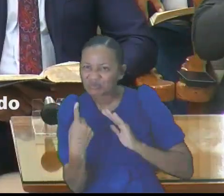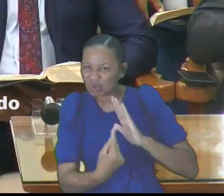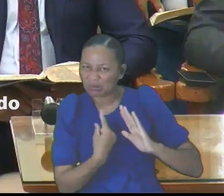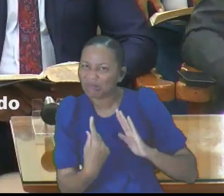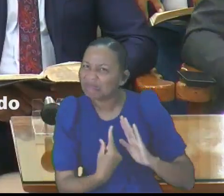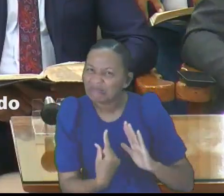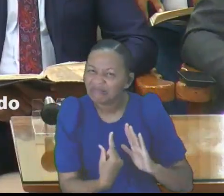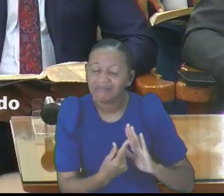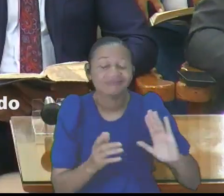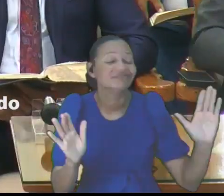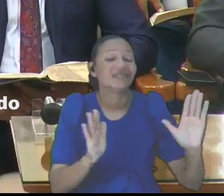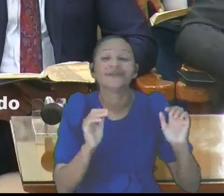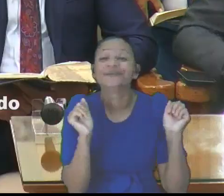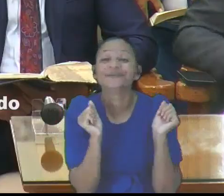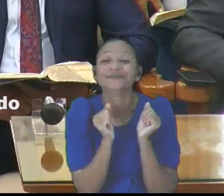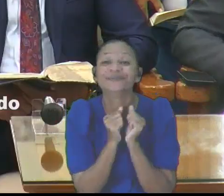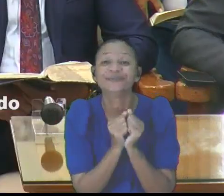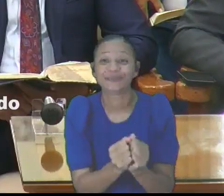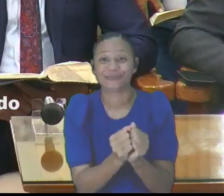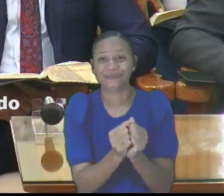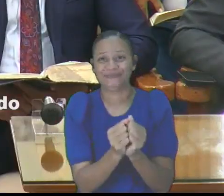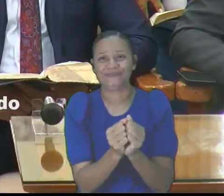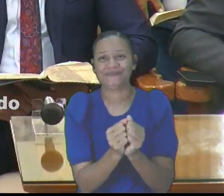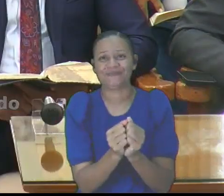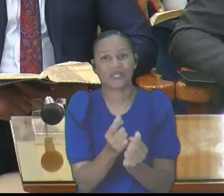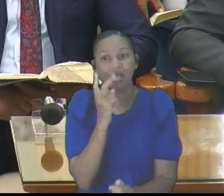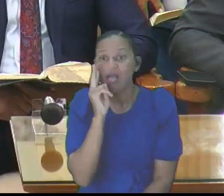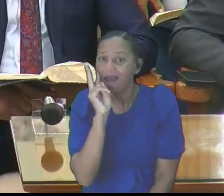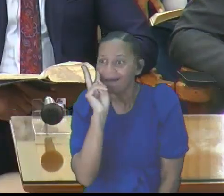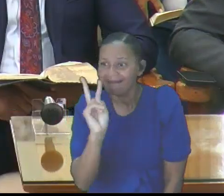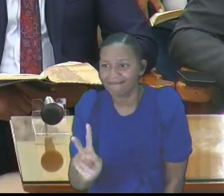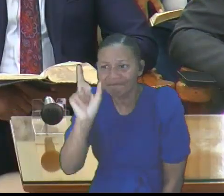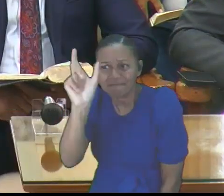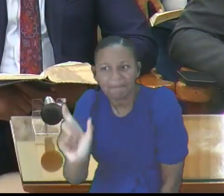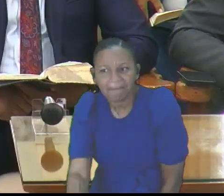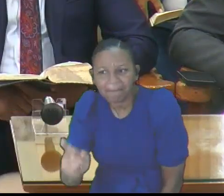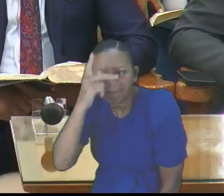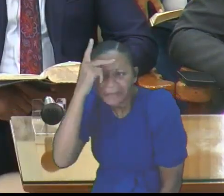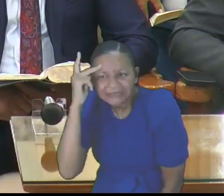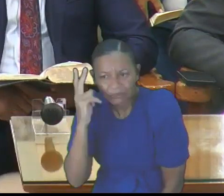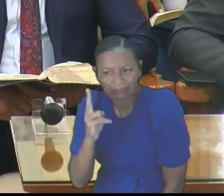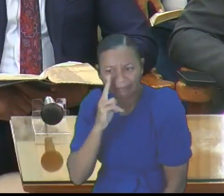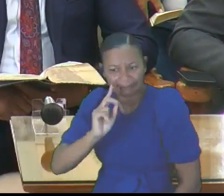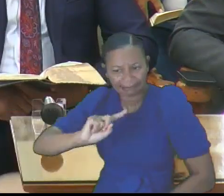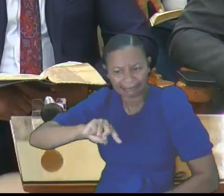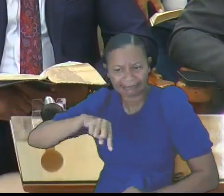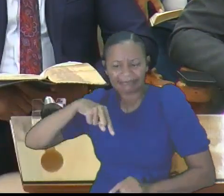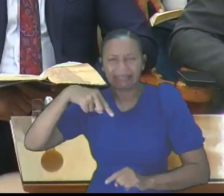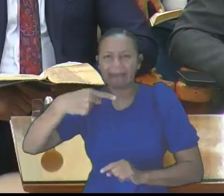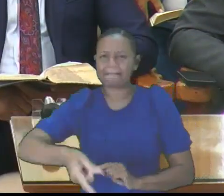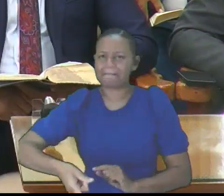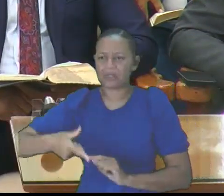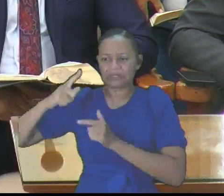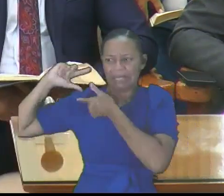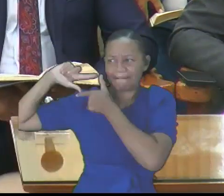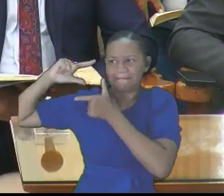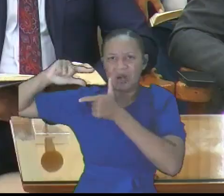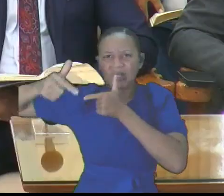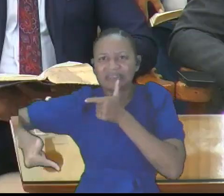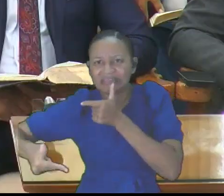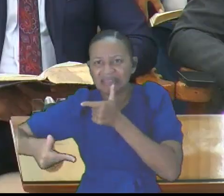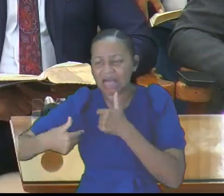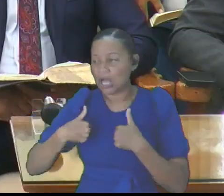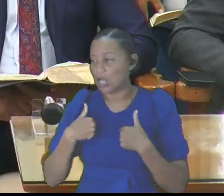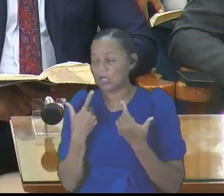irmãos? Juntos. Então, quando você vê um crente pós-moderno dizendo: eu não preciso de